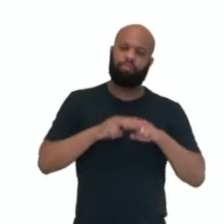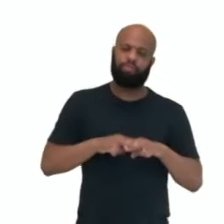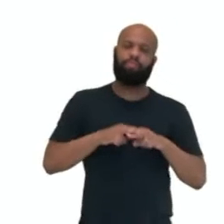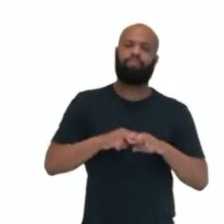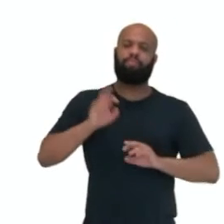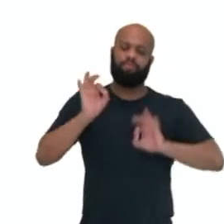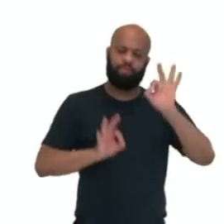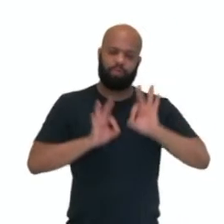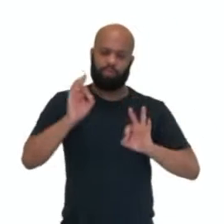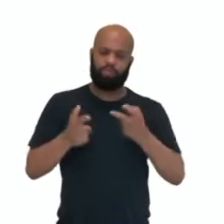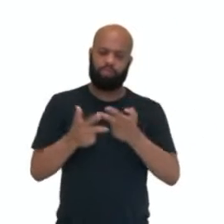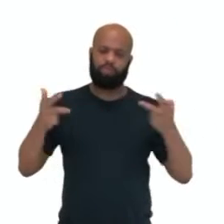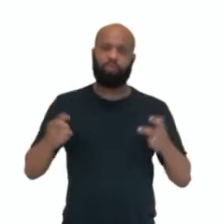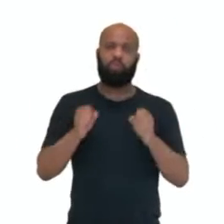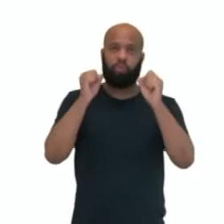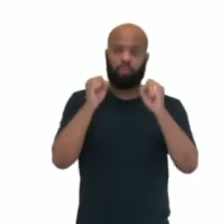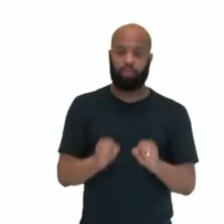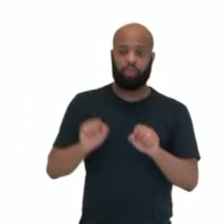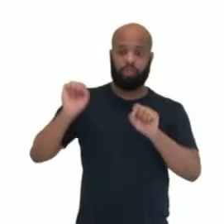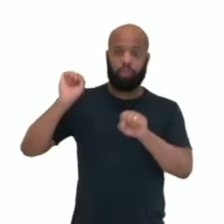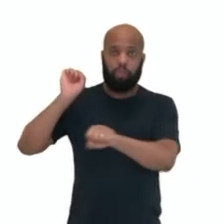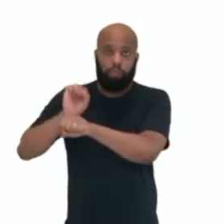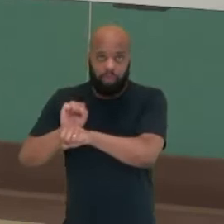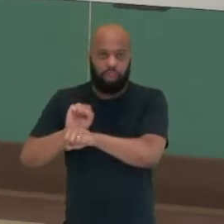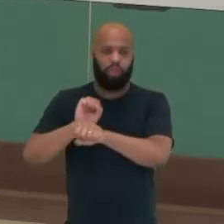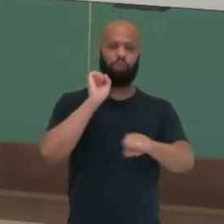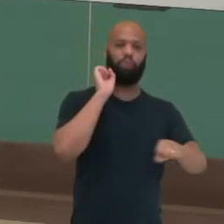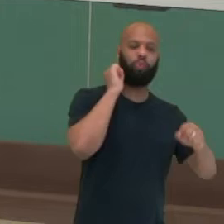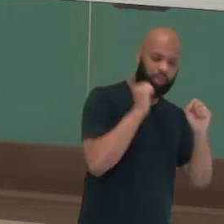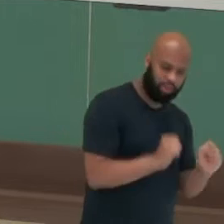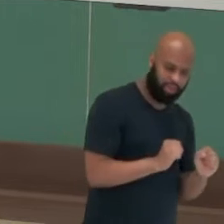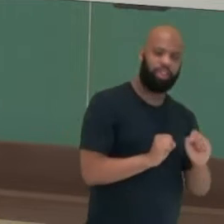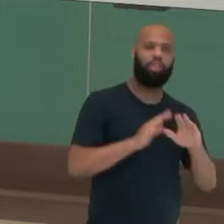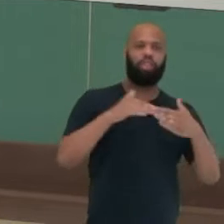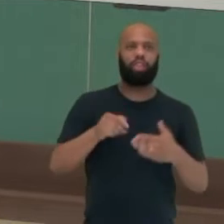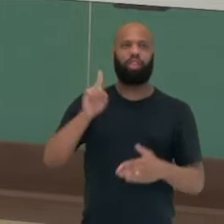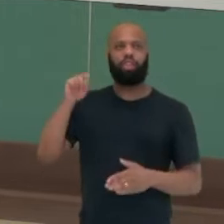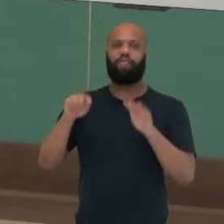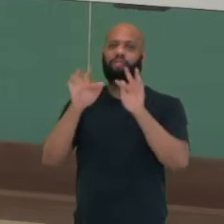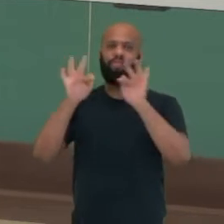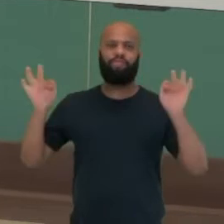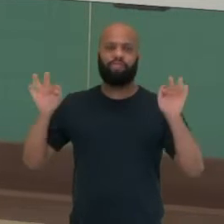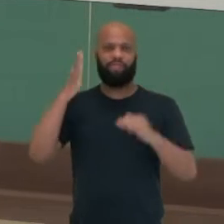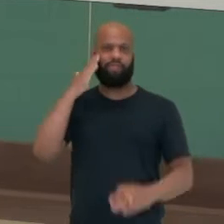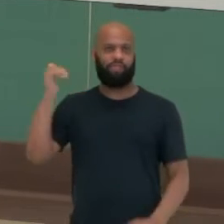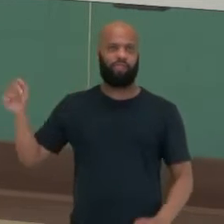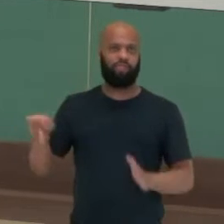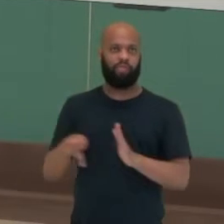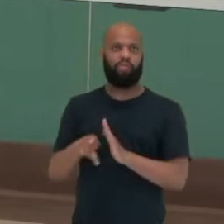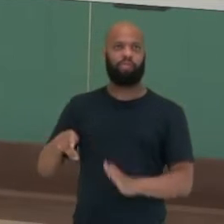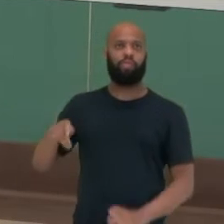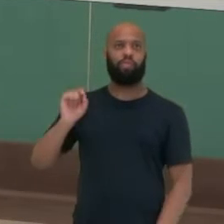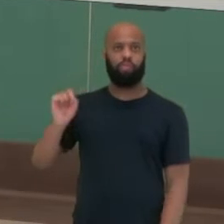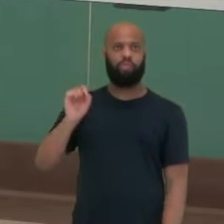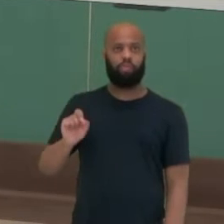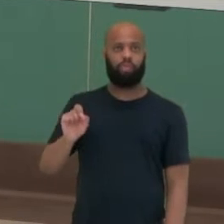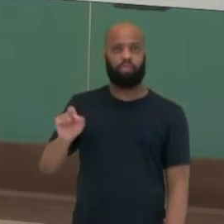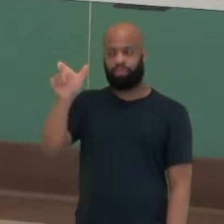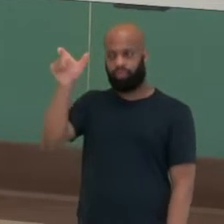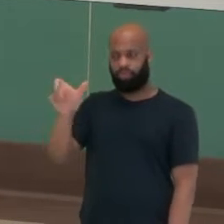o poder freie o poder. Essa é uma frase bem conhecida de Barão